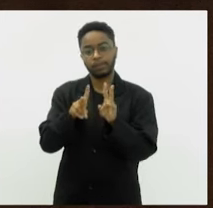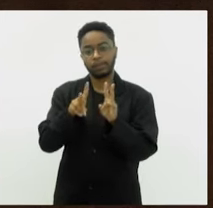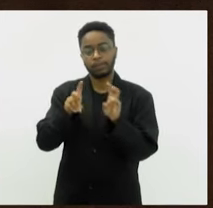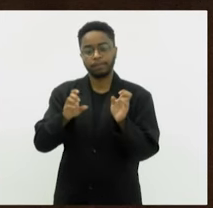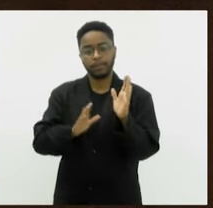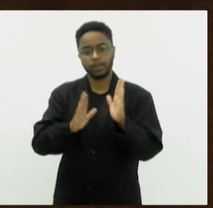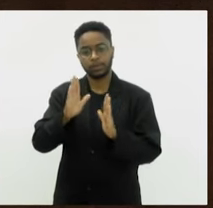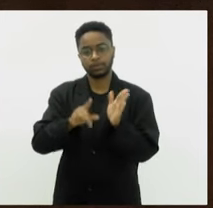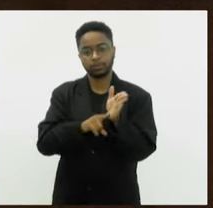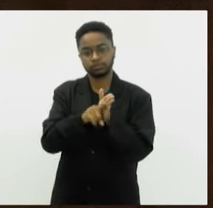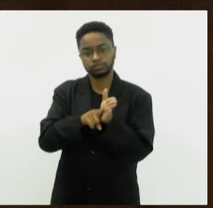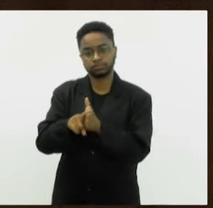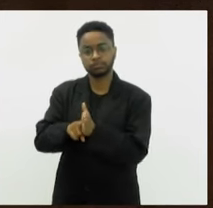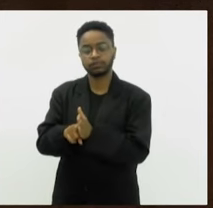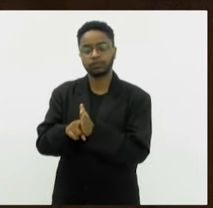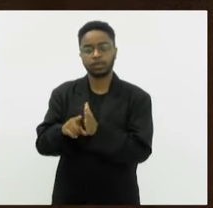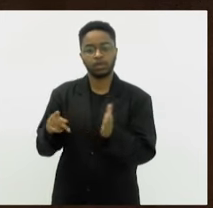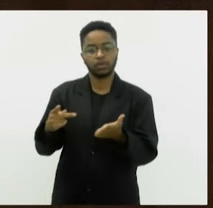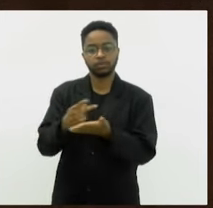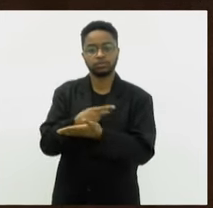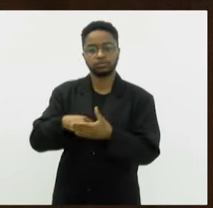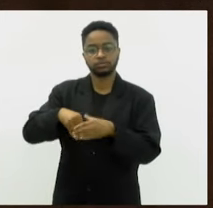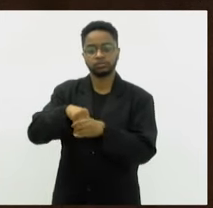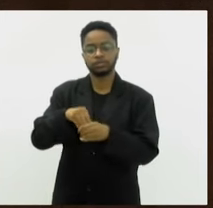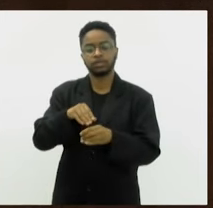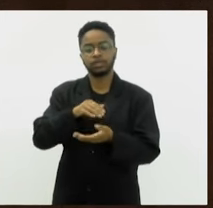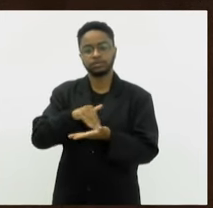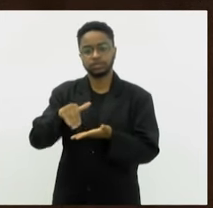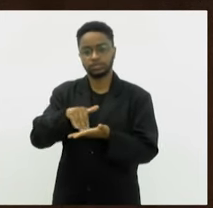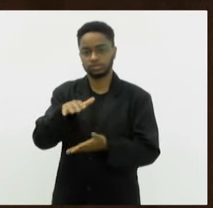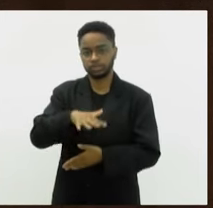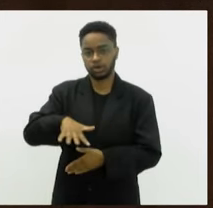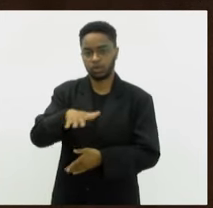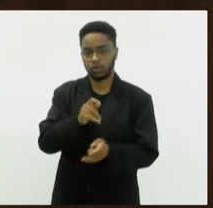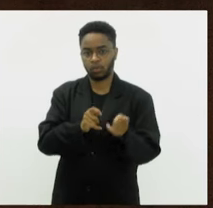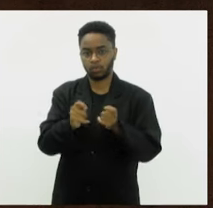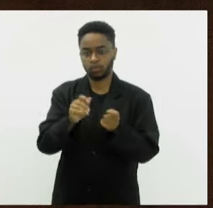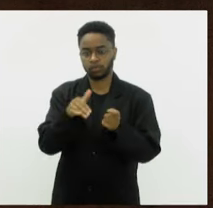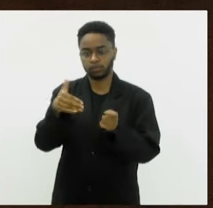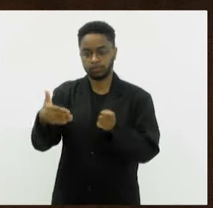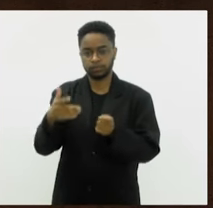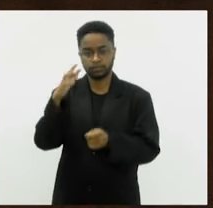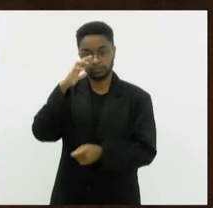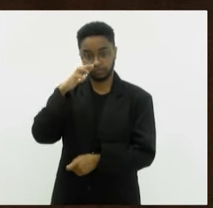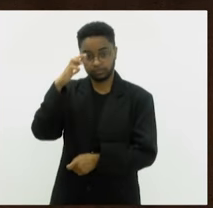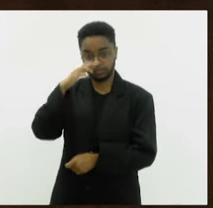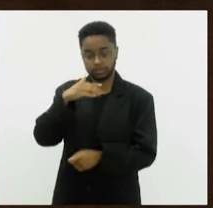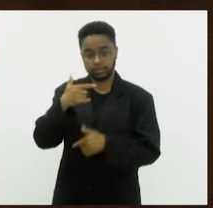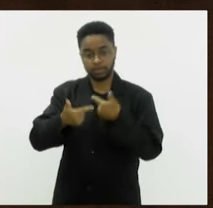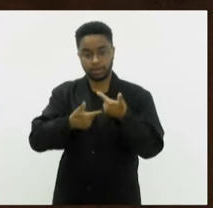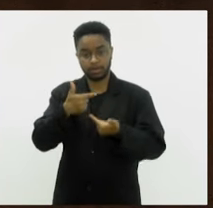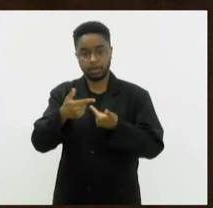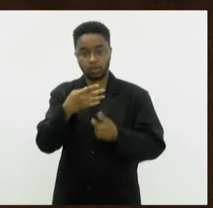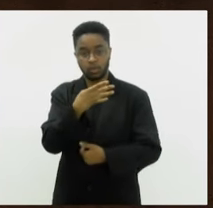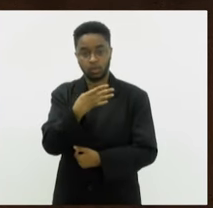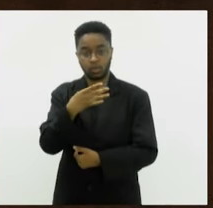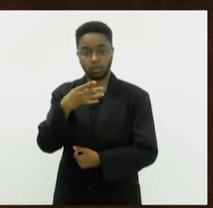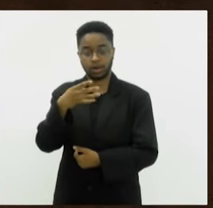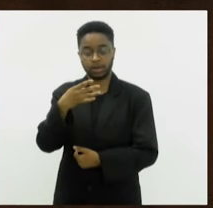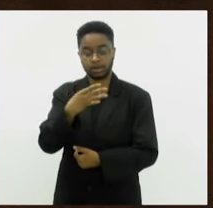conformidade realizada pela Secretaria-Geral de Controle Externo, que fiscalizou o emprego de mais de